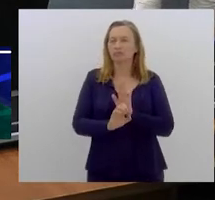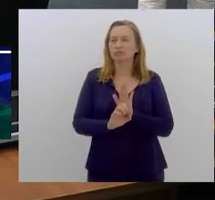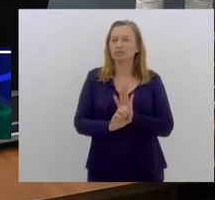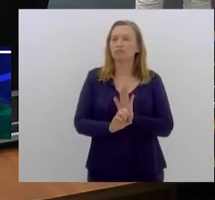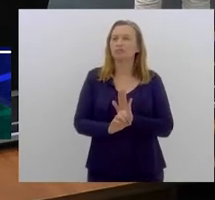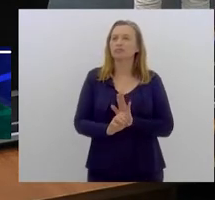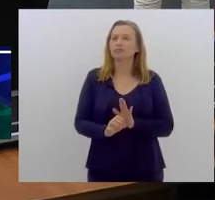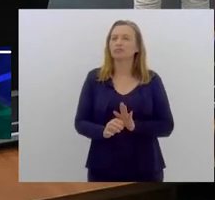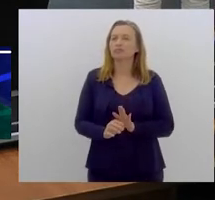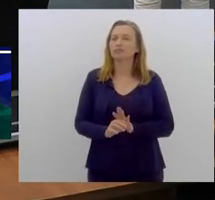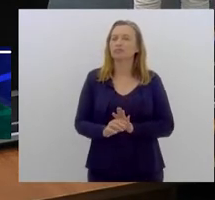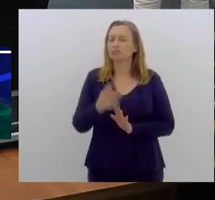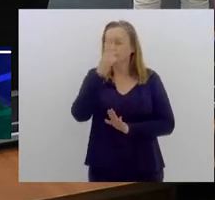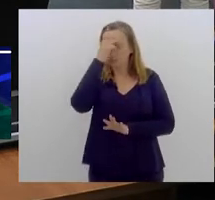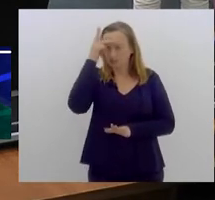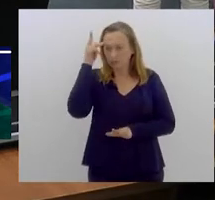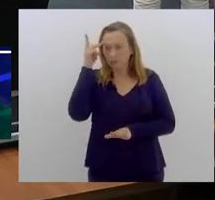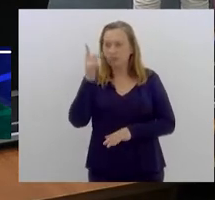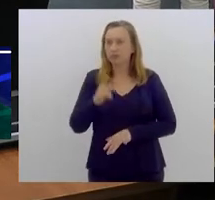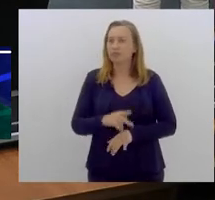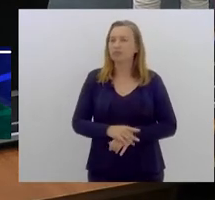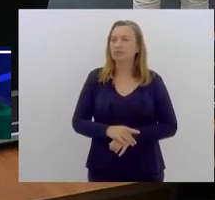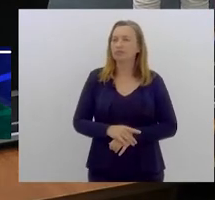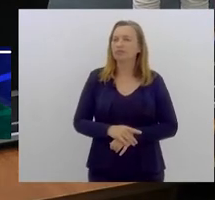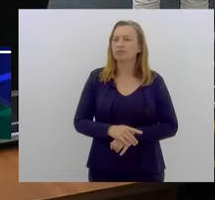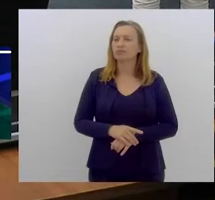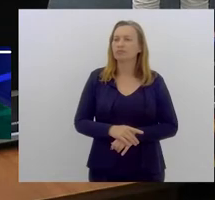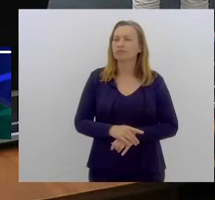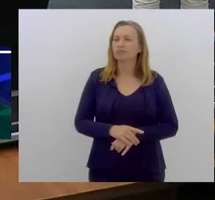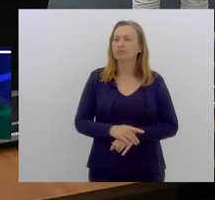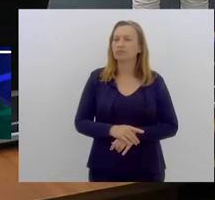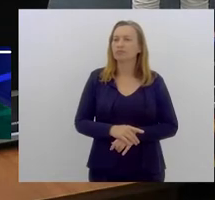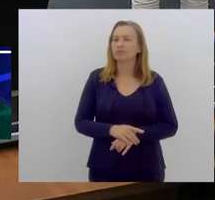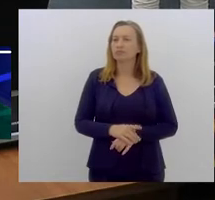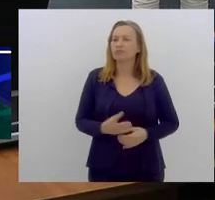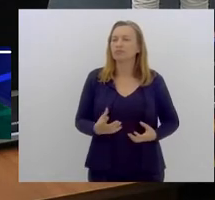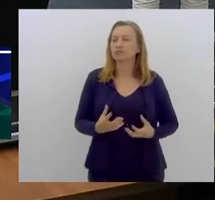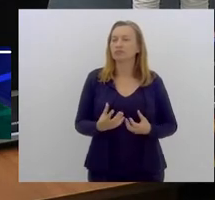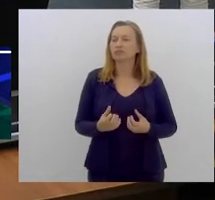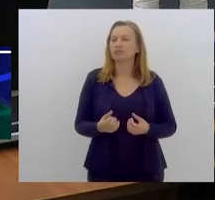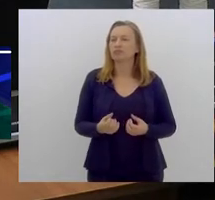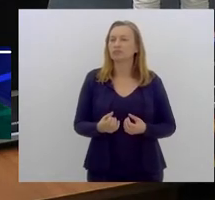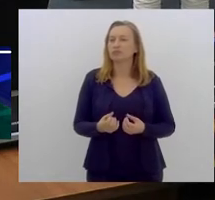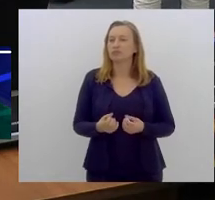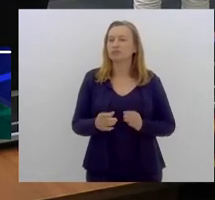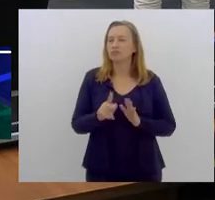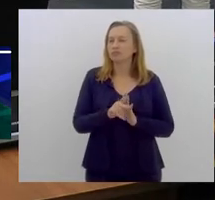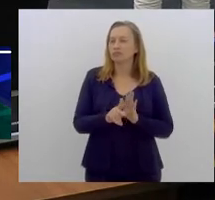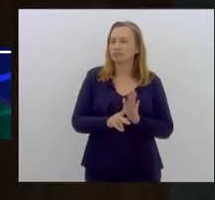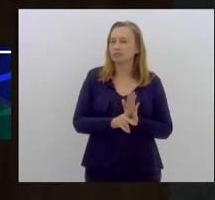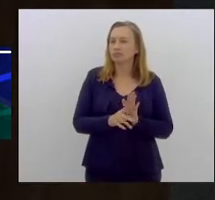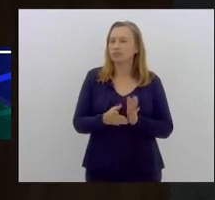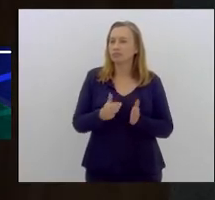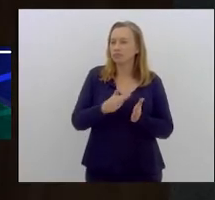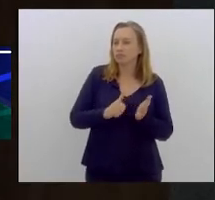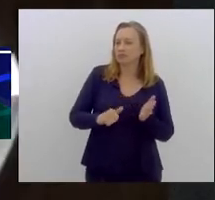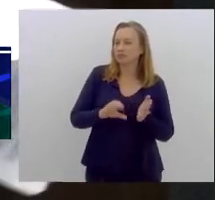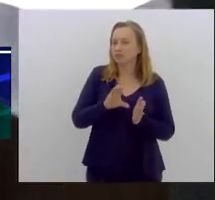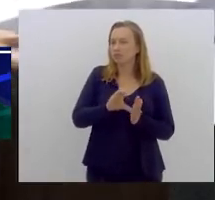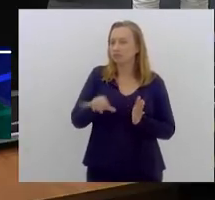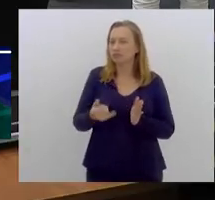procurada pelas pessoas que estão sendo impactadas diretamente por esse projeto e retirei, oficiando a CCJ, a minha